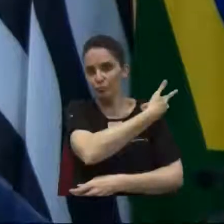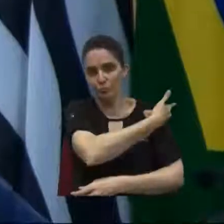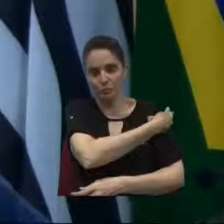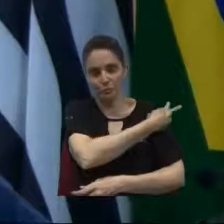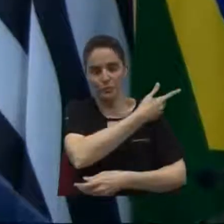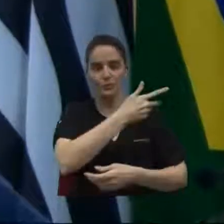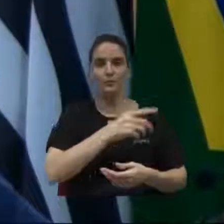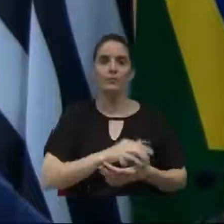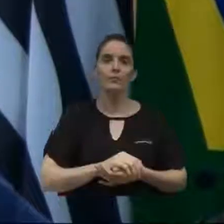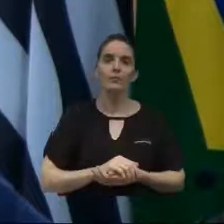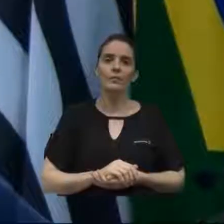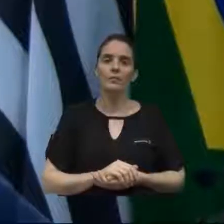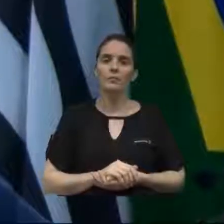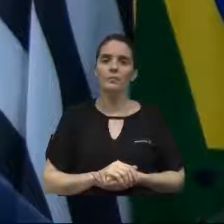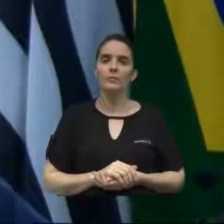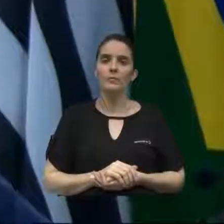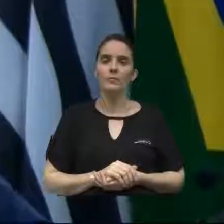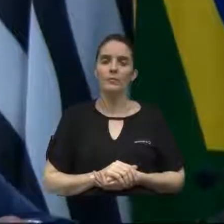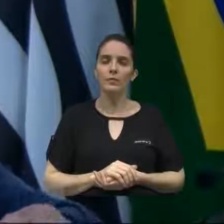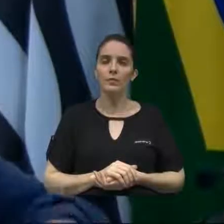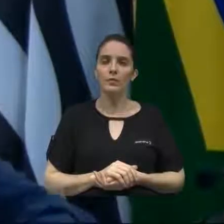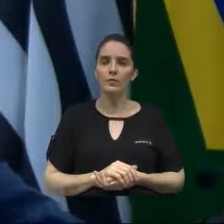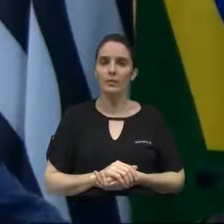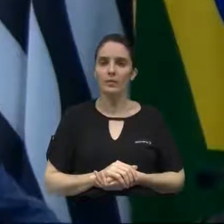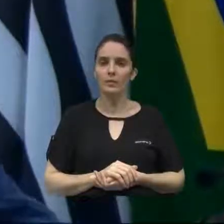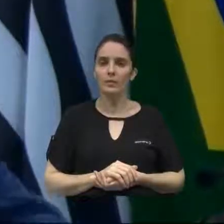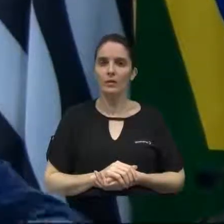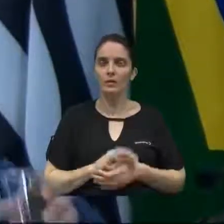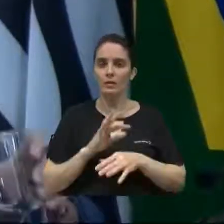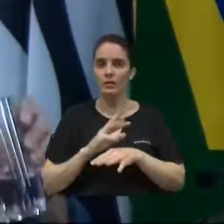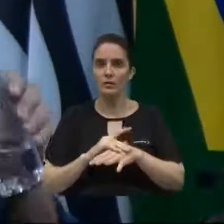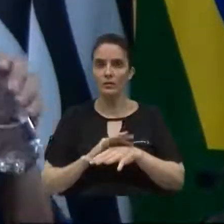e a doença, assim,